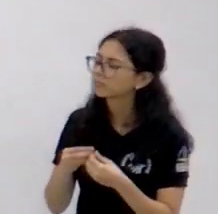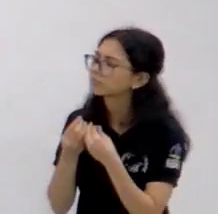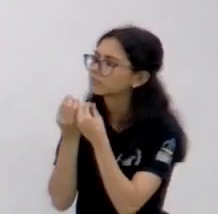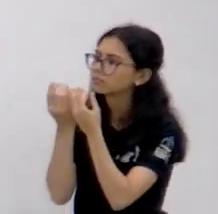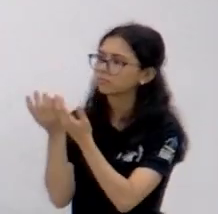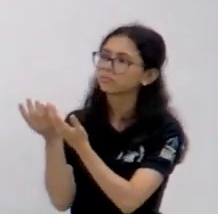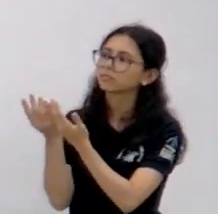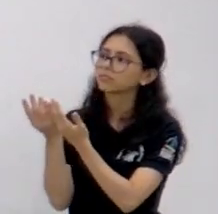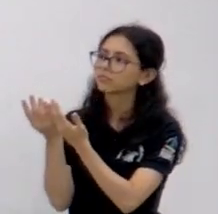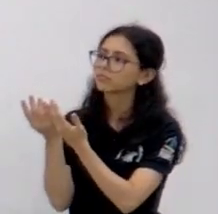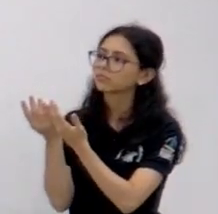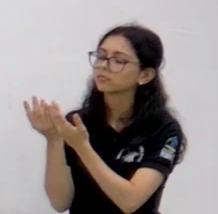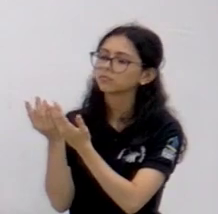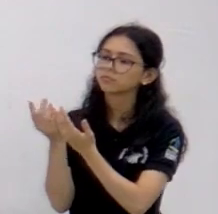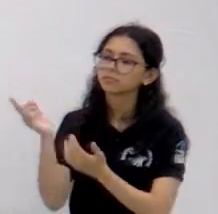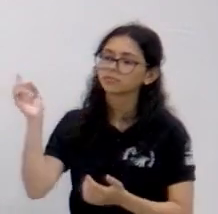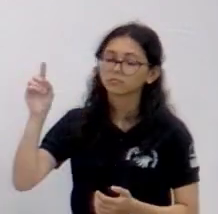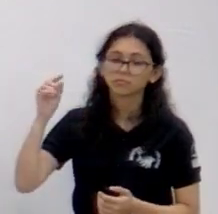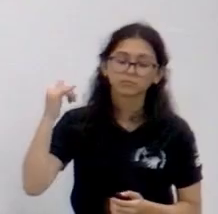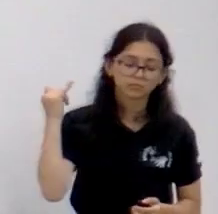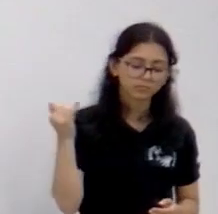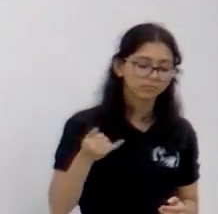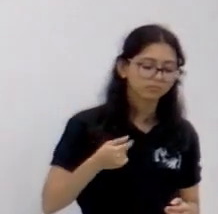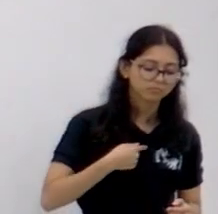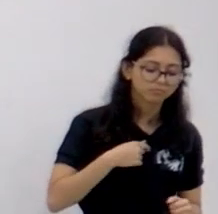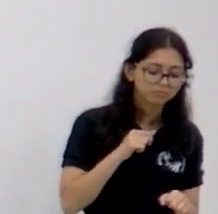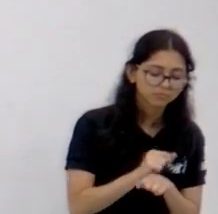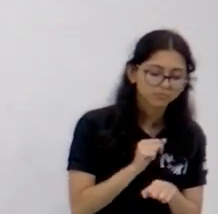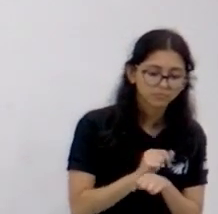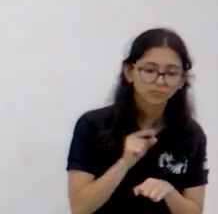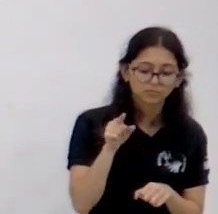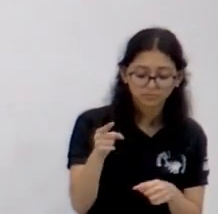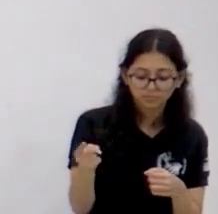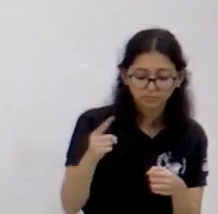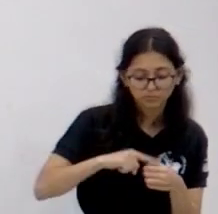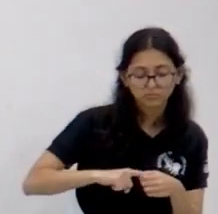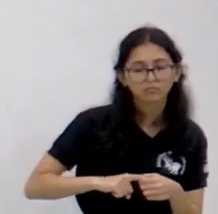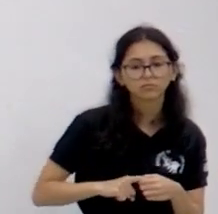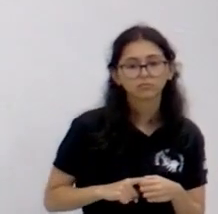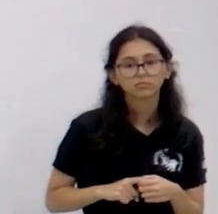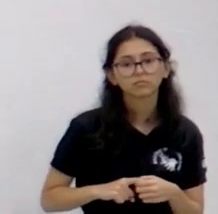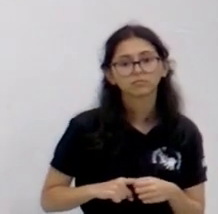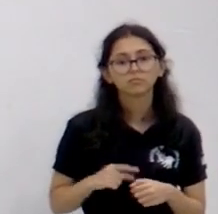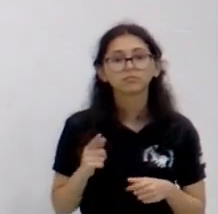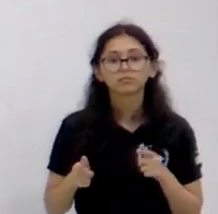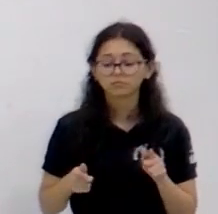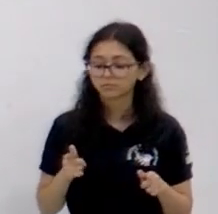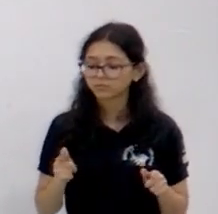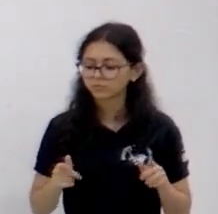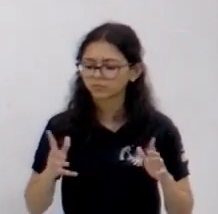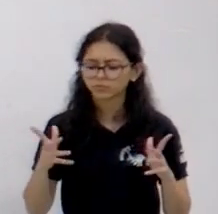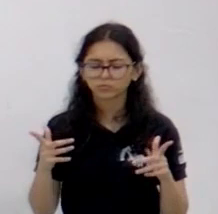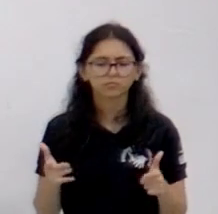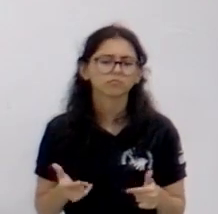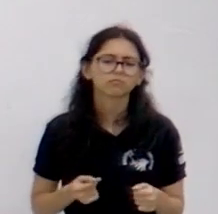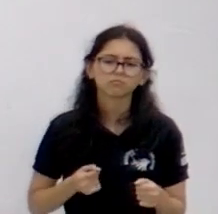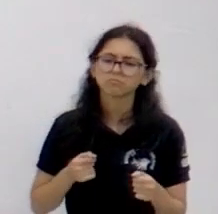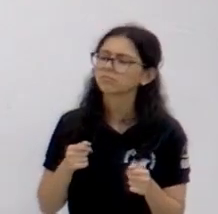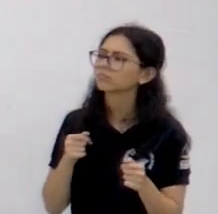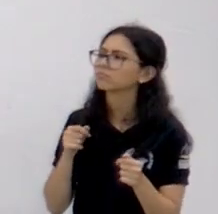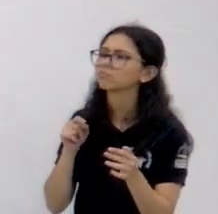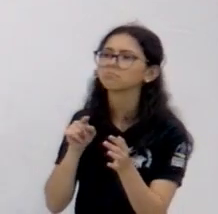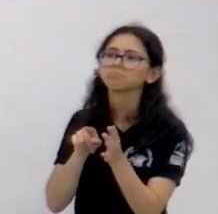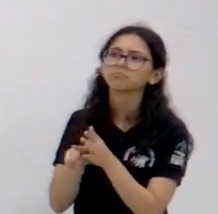ele: estarei até que voltes. Naquele momento, Gideão trouxe consigo todas as tuas dúvidas, todos os